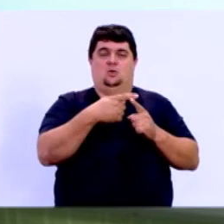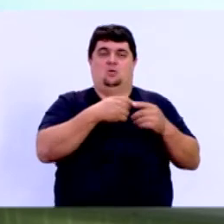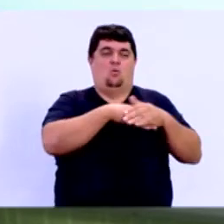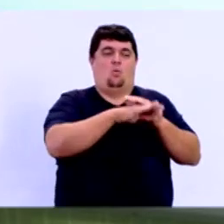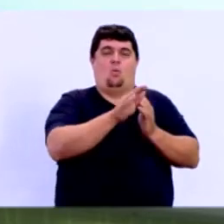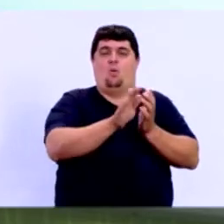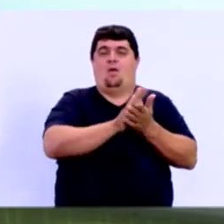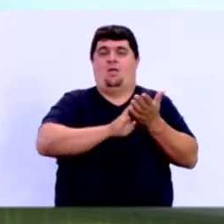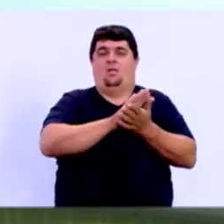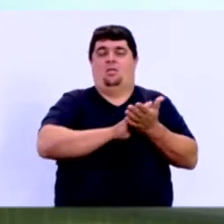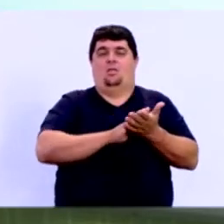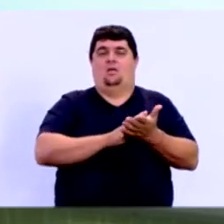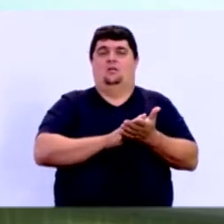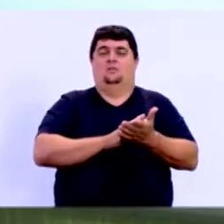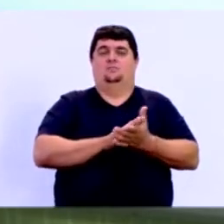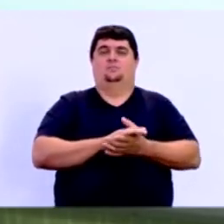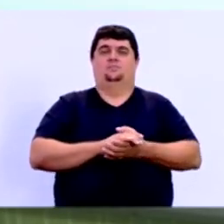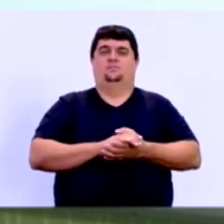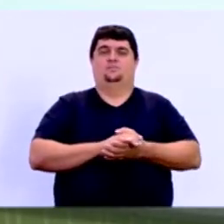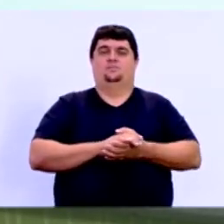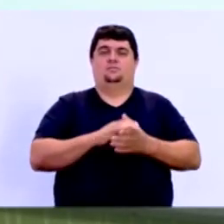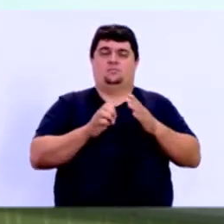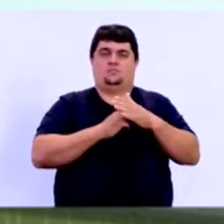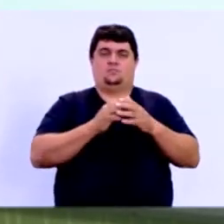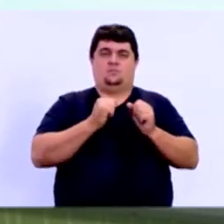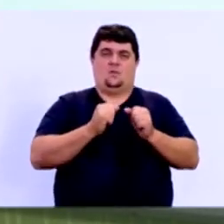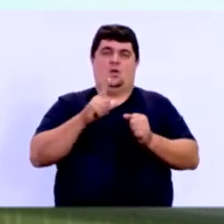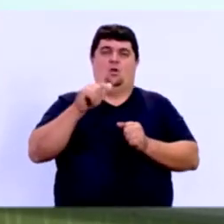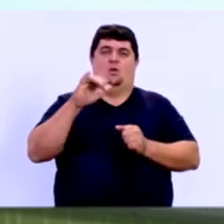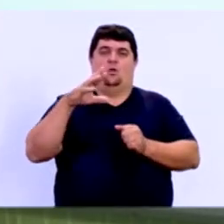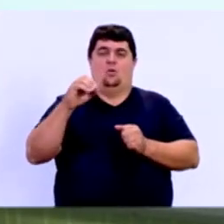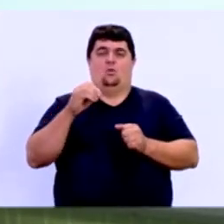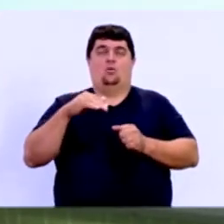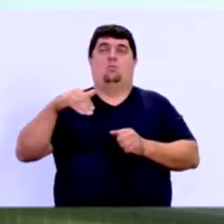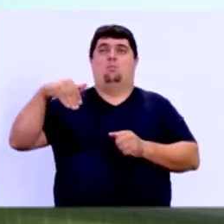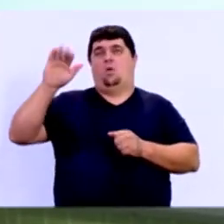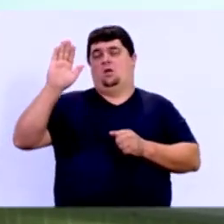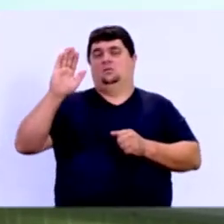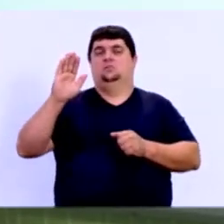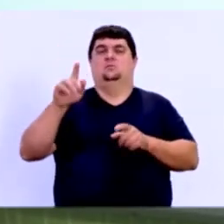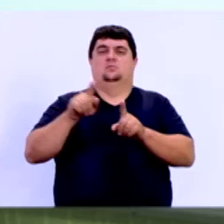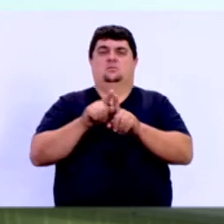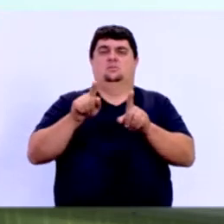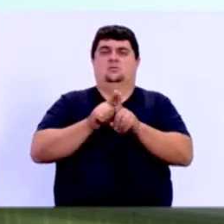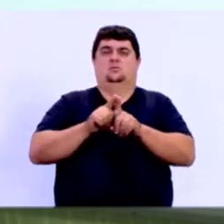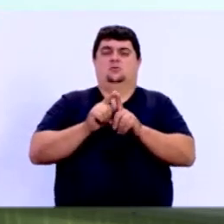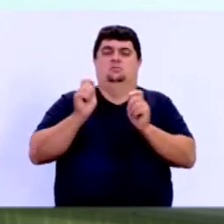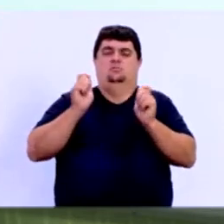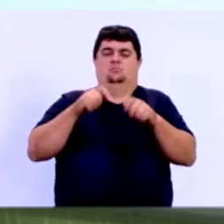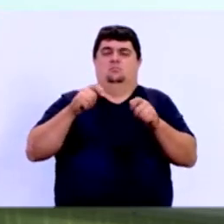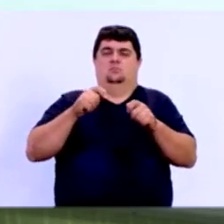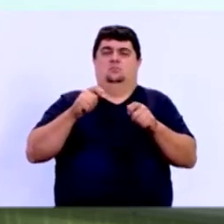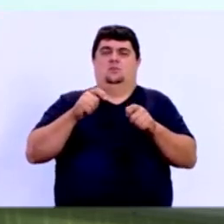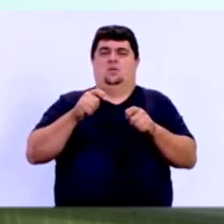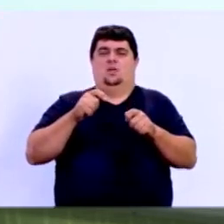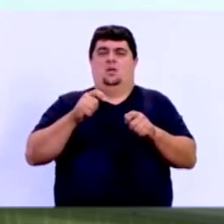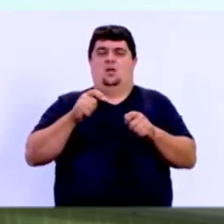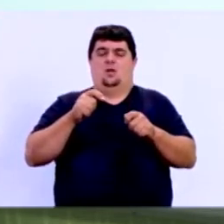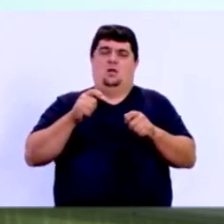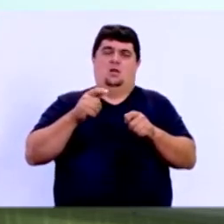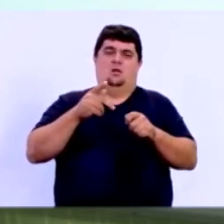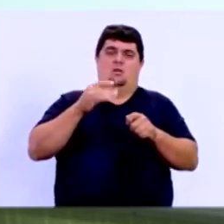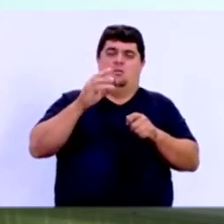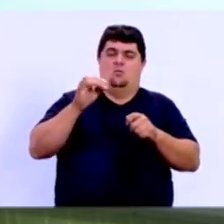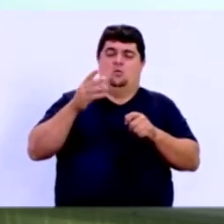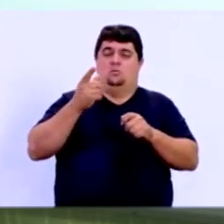ser diminuídos e a tua empresa pode ter mais rentabilidade e pode proporcionar um produto mais barato ao teu